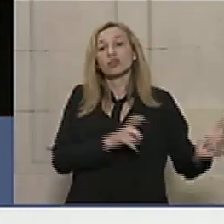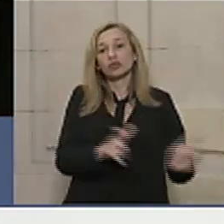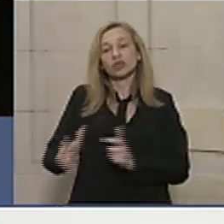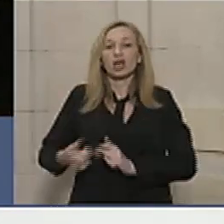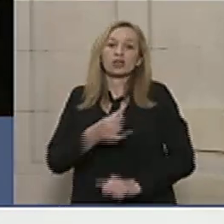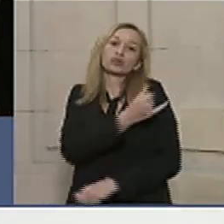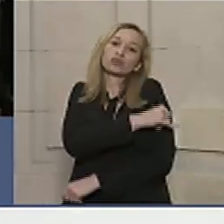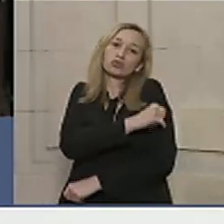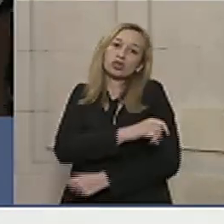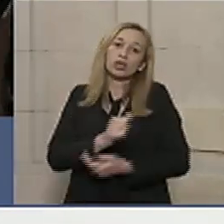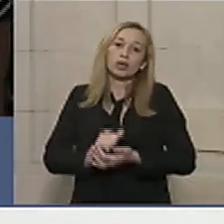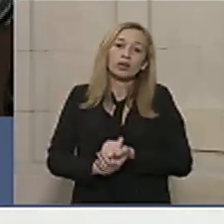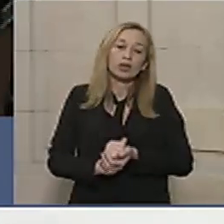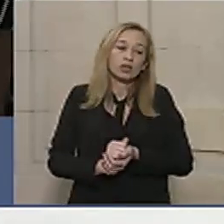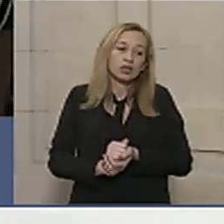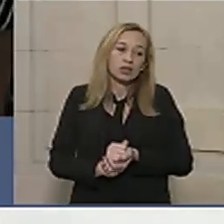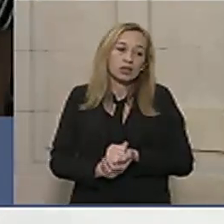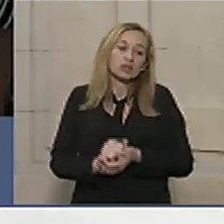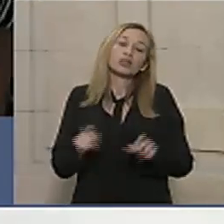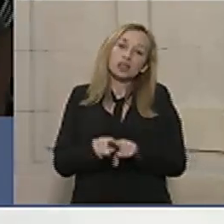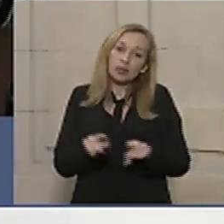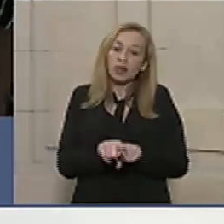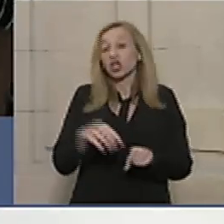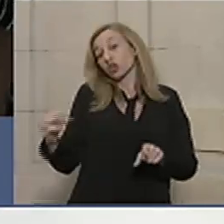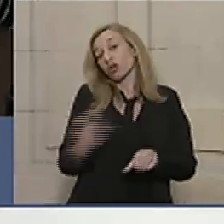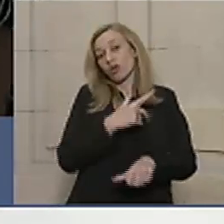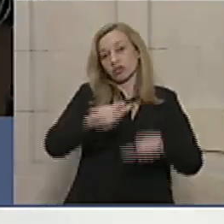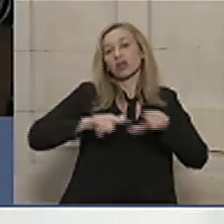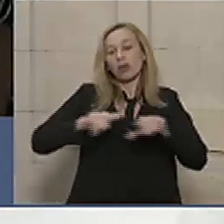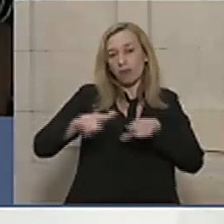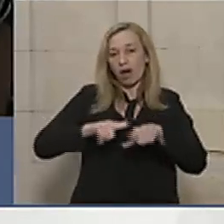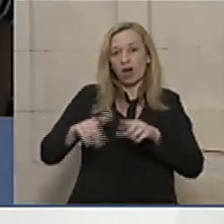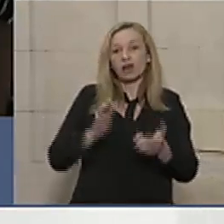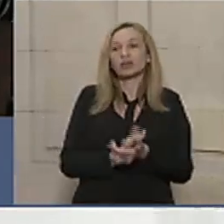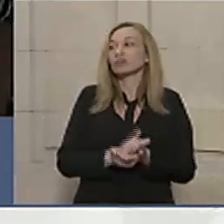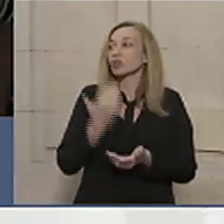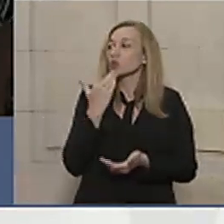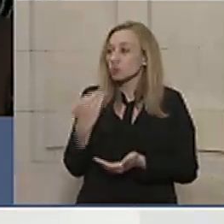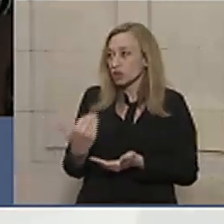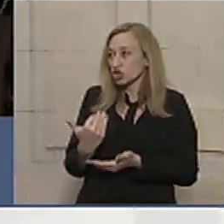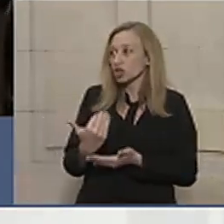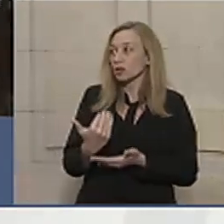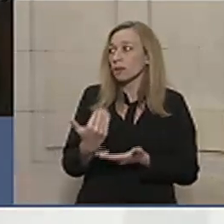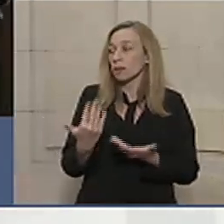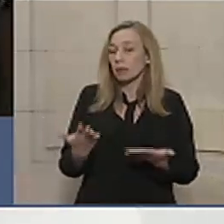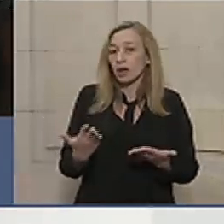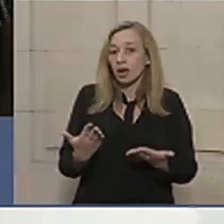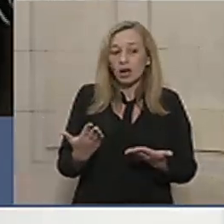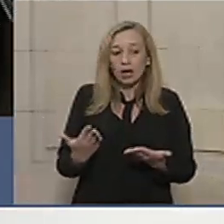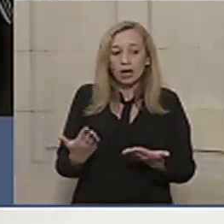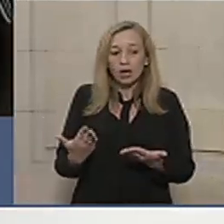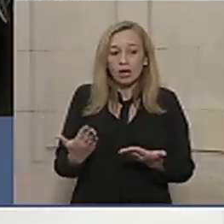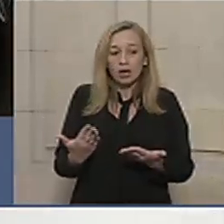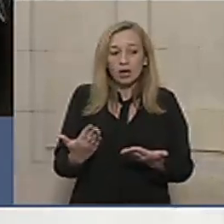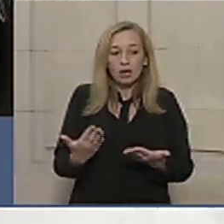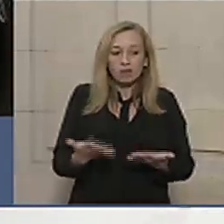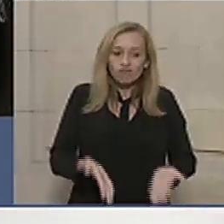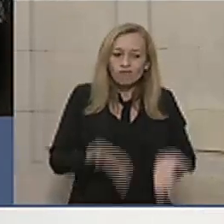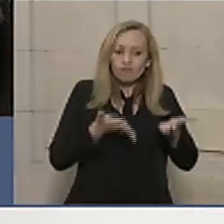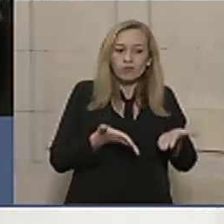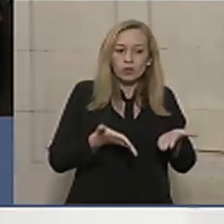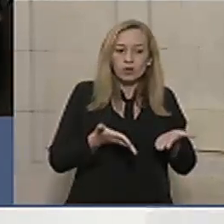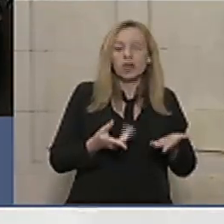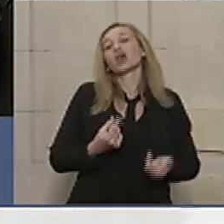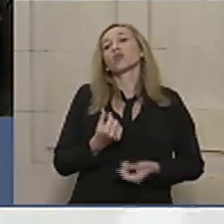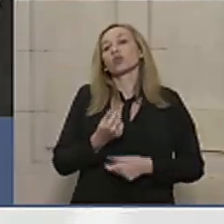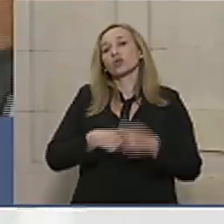Janeiro, e maiores empregos seriam gerados. Então, aqui a nossa atenção para impulsionar a economia do Estado